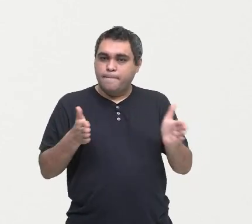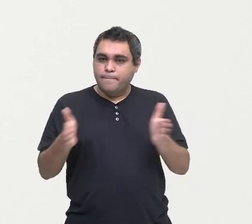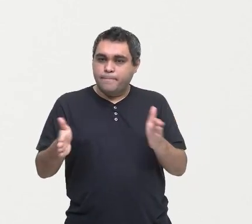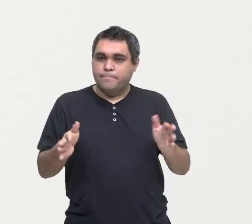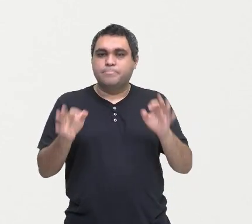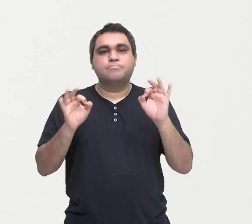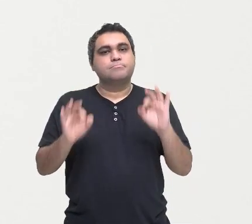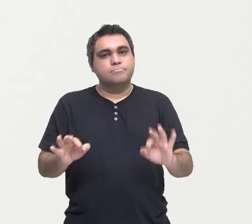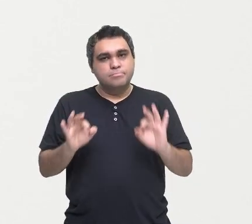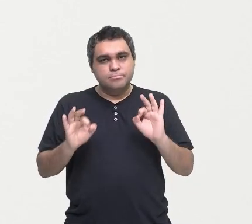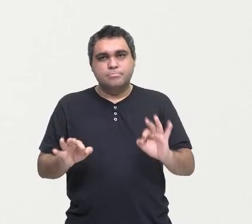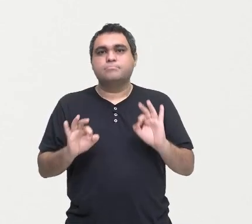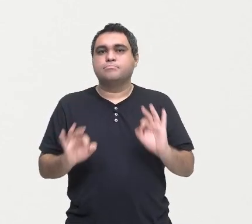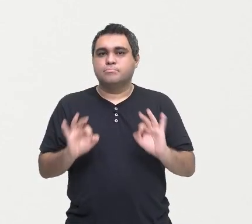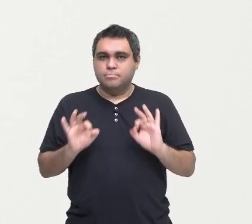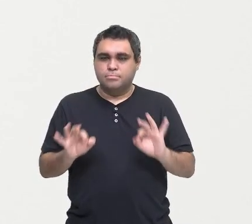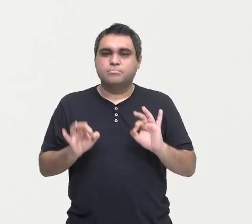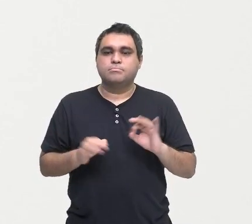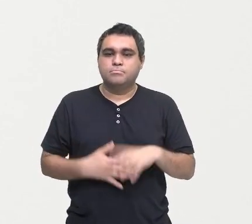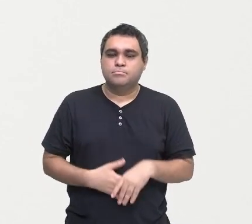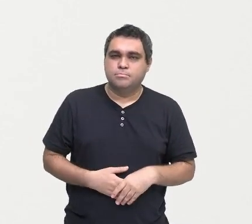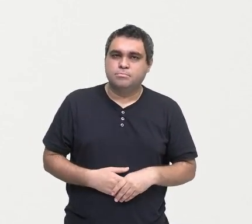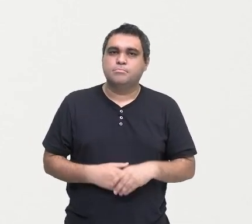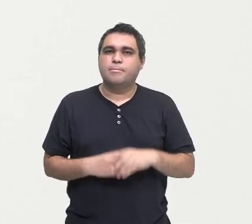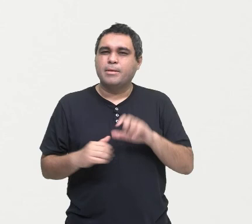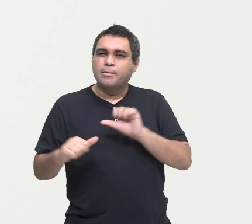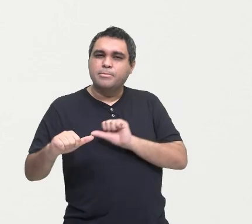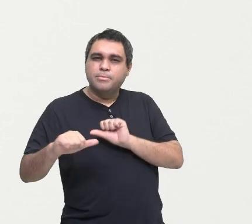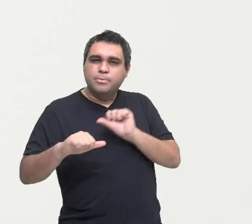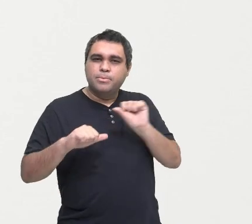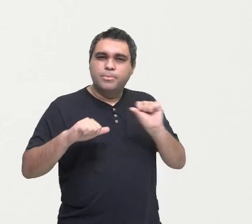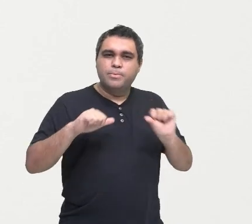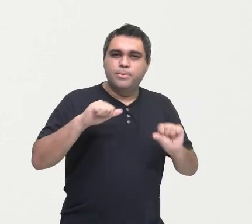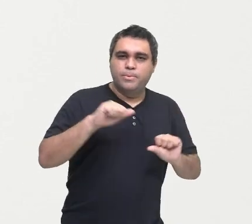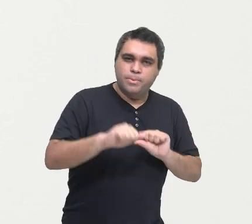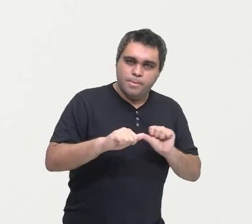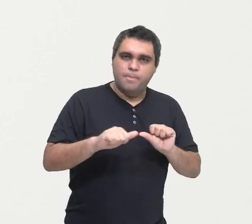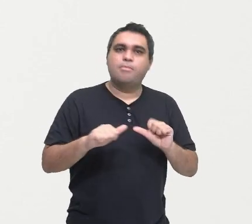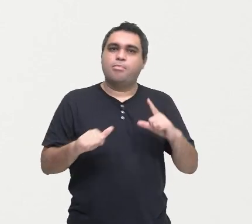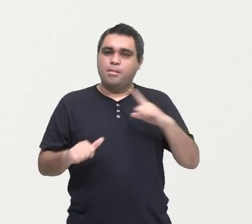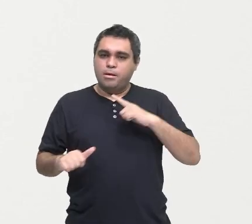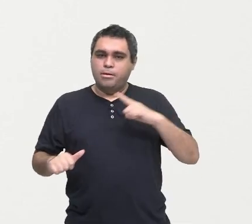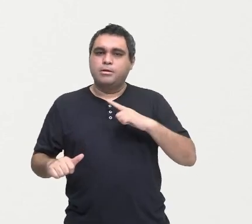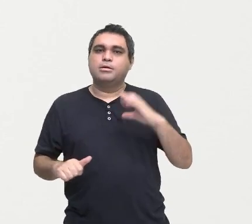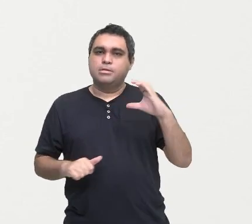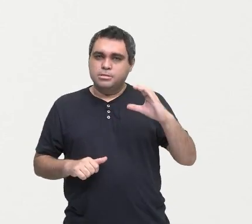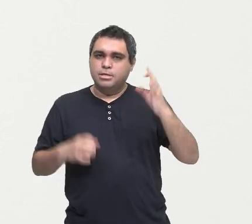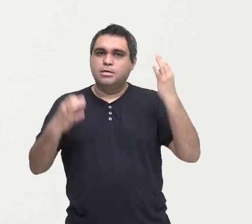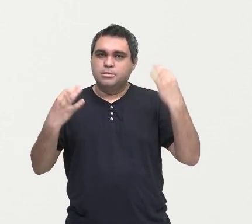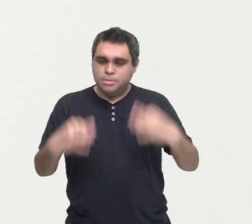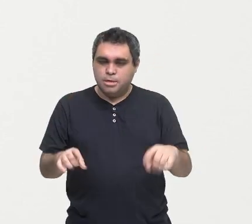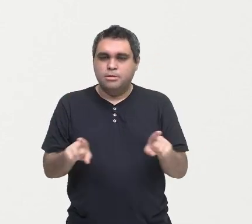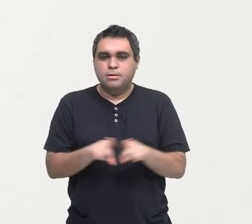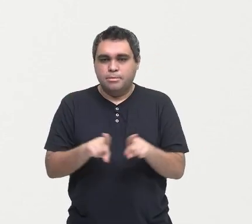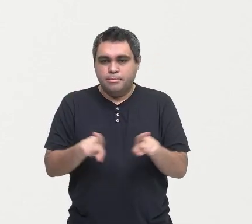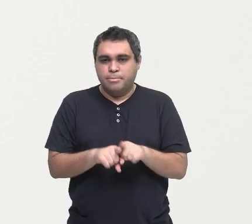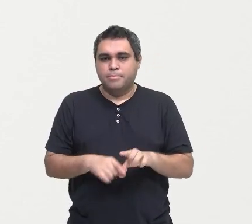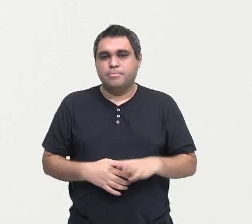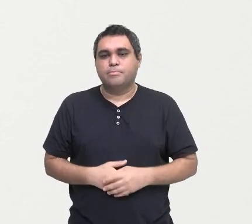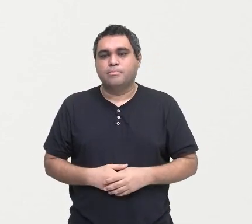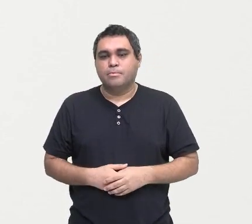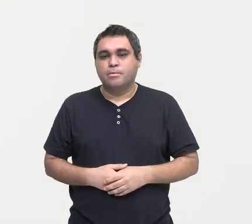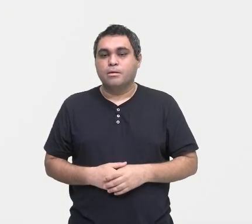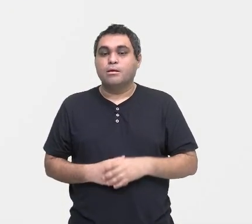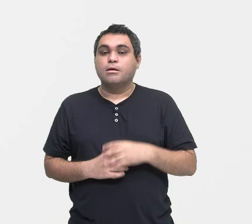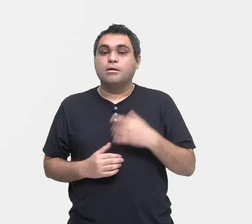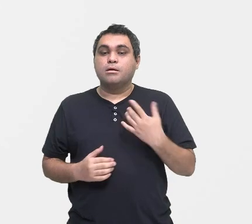aquela ligação entre Idade Média e Renascença, essa mudança aí do humanismo, então há essa característica também. Então, outra,